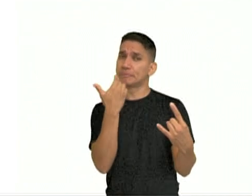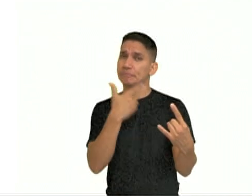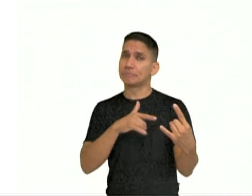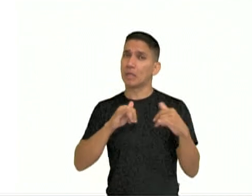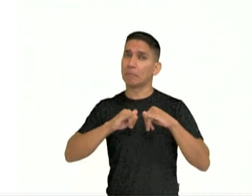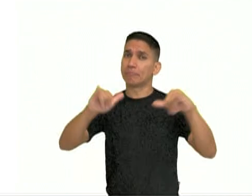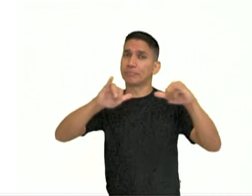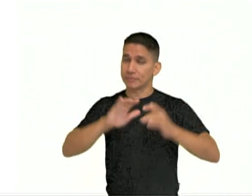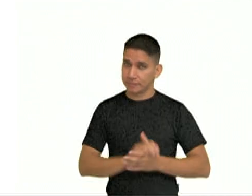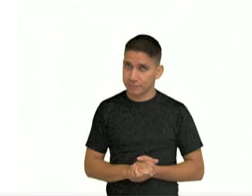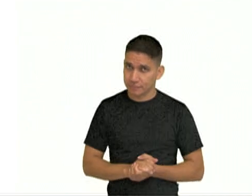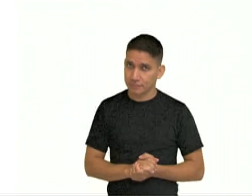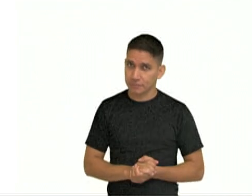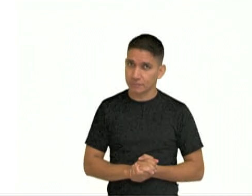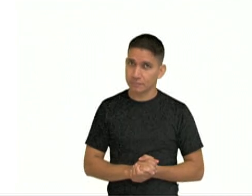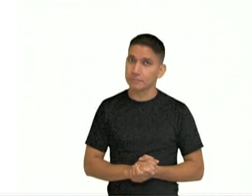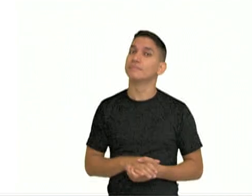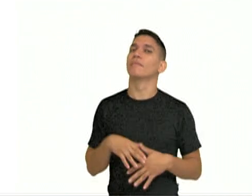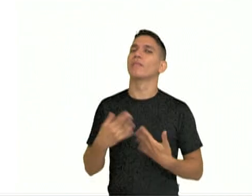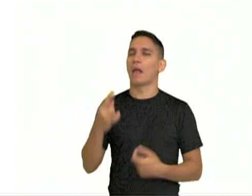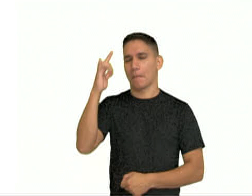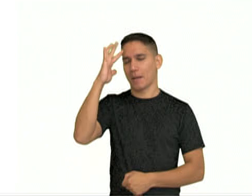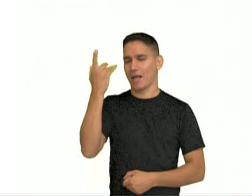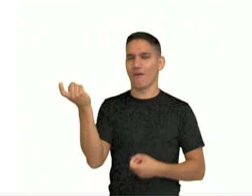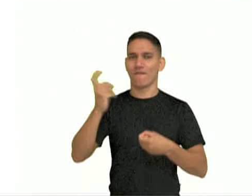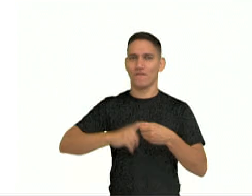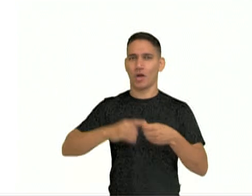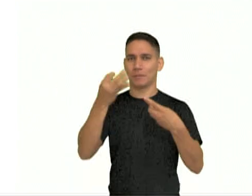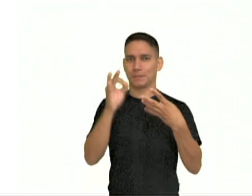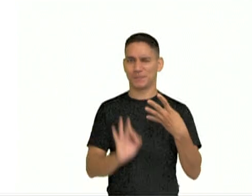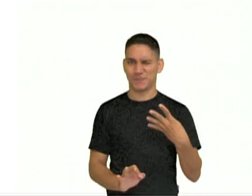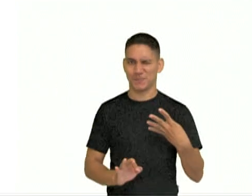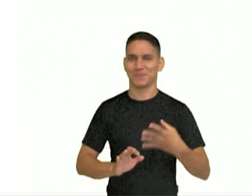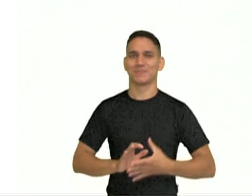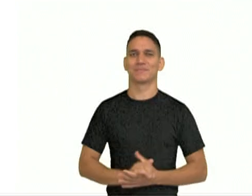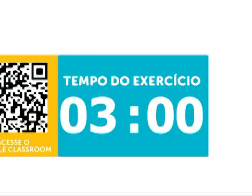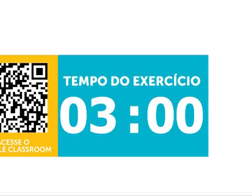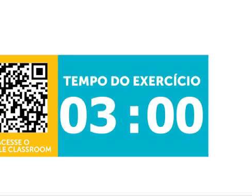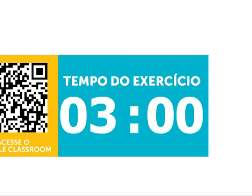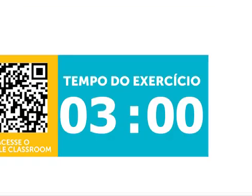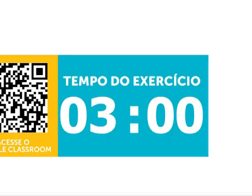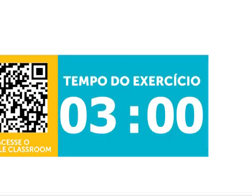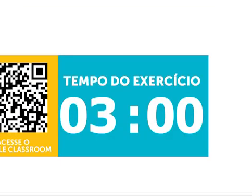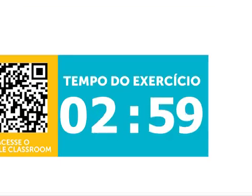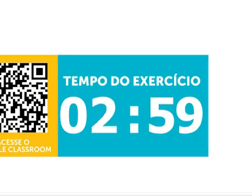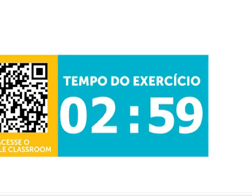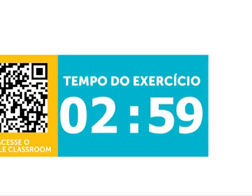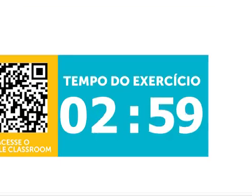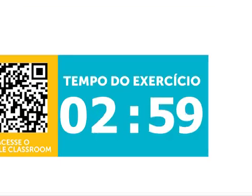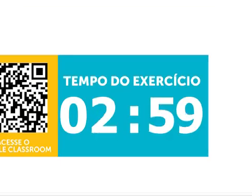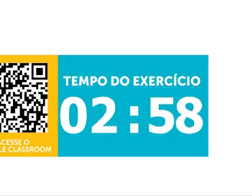propaganda? Pensa aí, que eu volto daqui a pouco, gabaritar contigo.